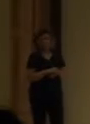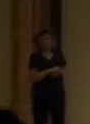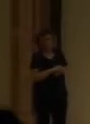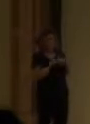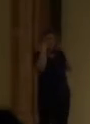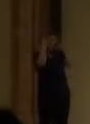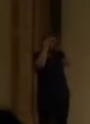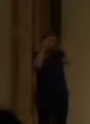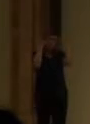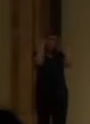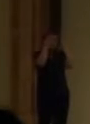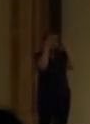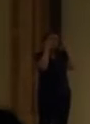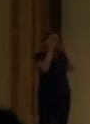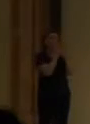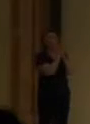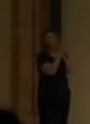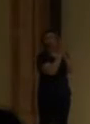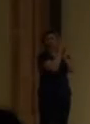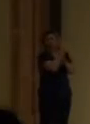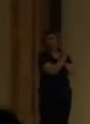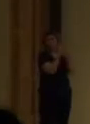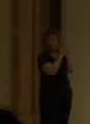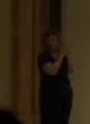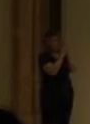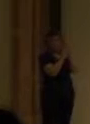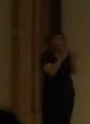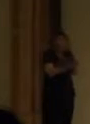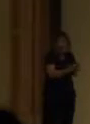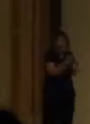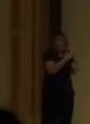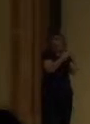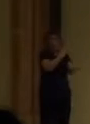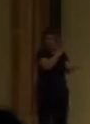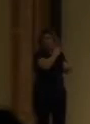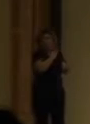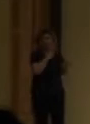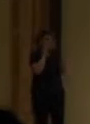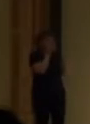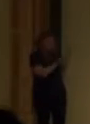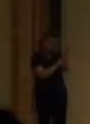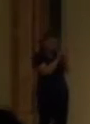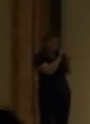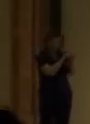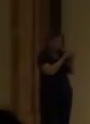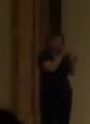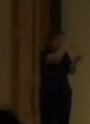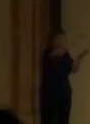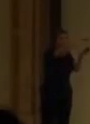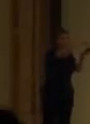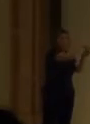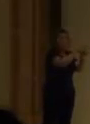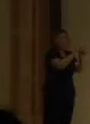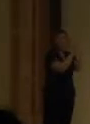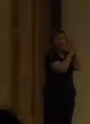se estes humanos tinham alma ou não tinham. Em contrapartida, eles entre si discutiam